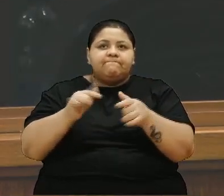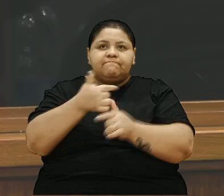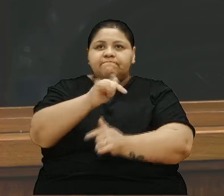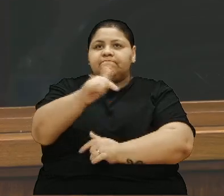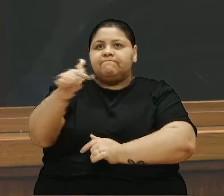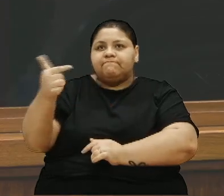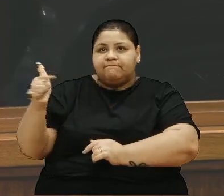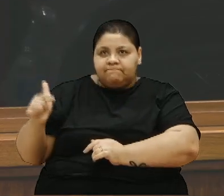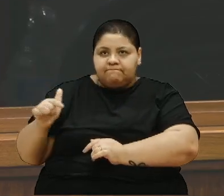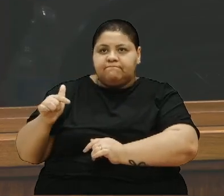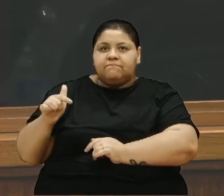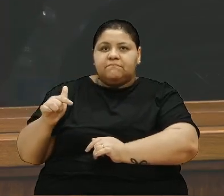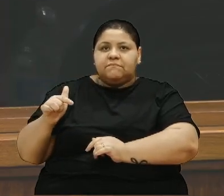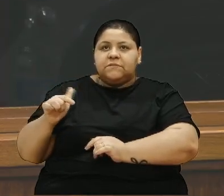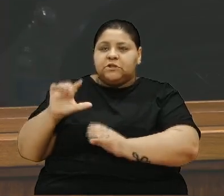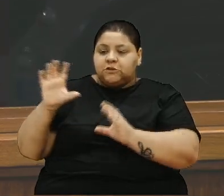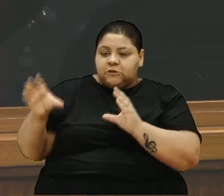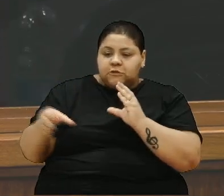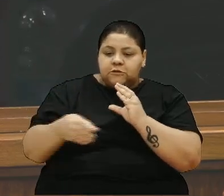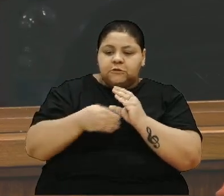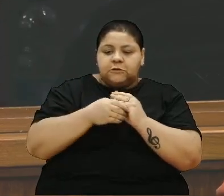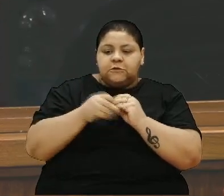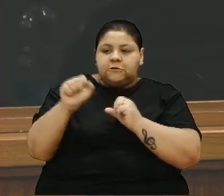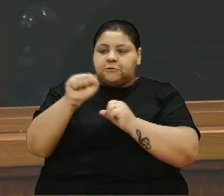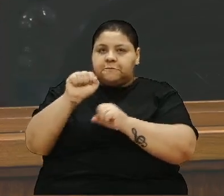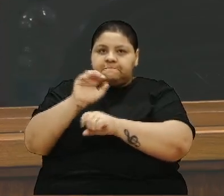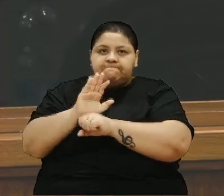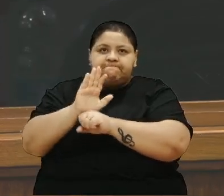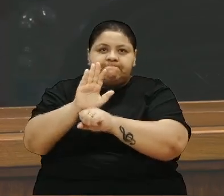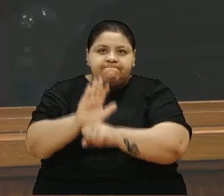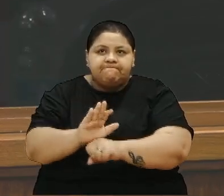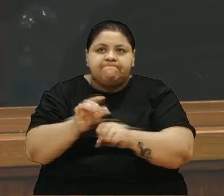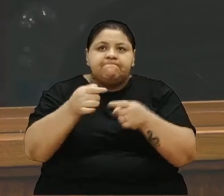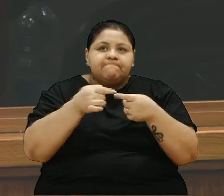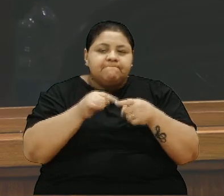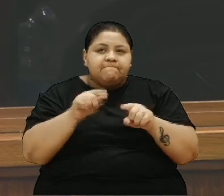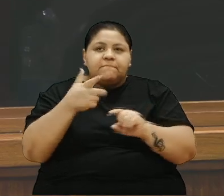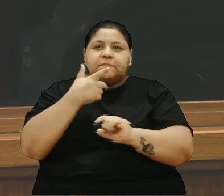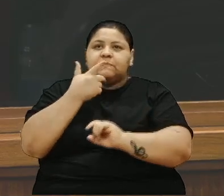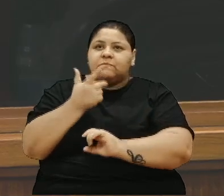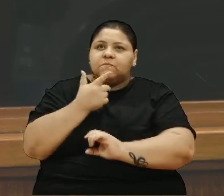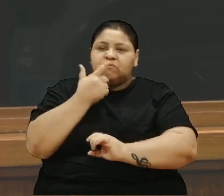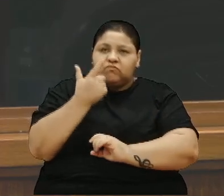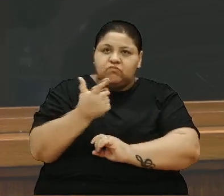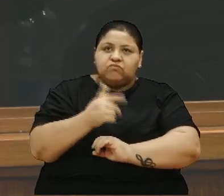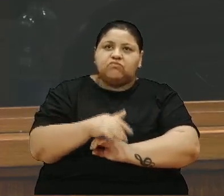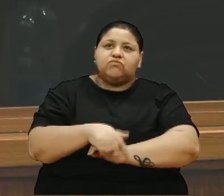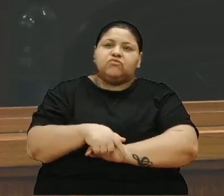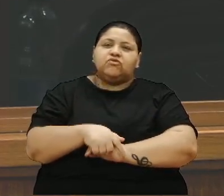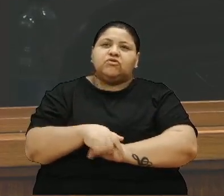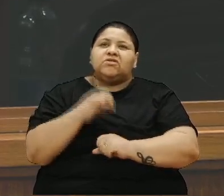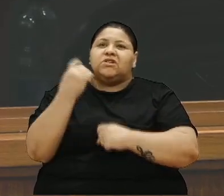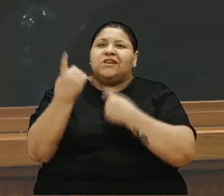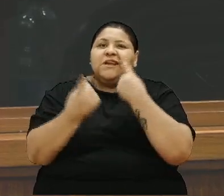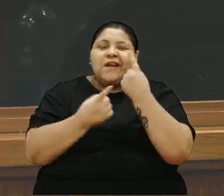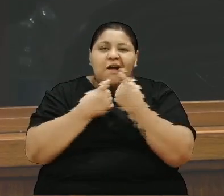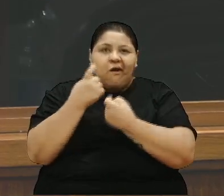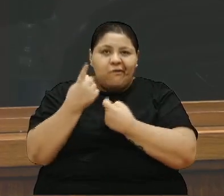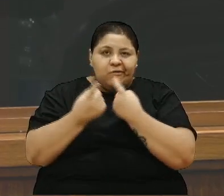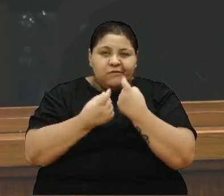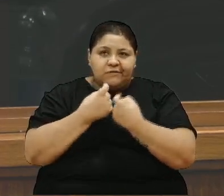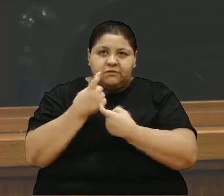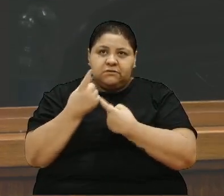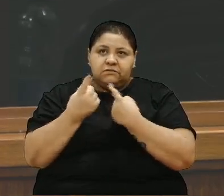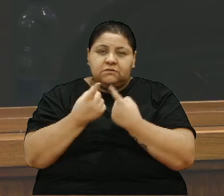situações que abrangem a assistência. Mas eu queria dizer que algumas das